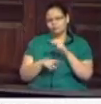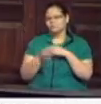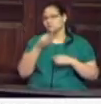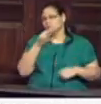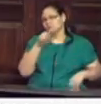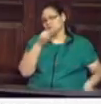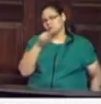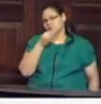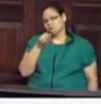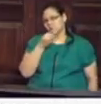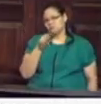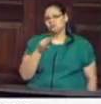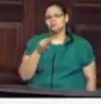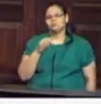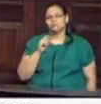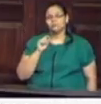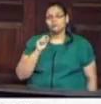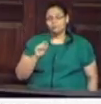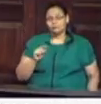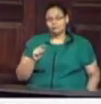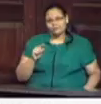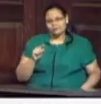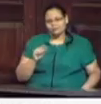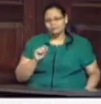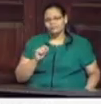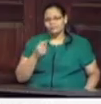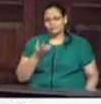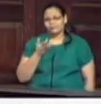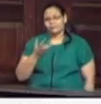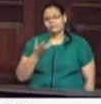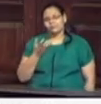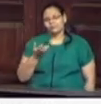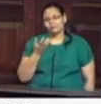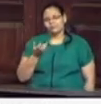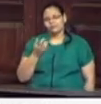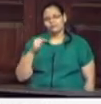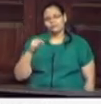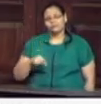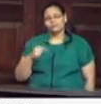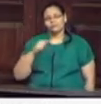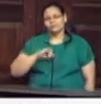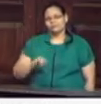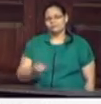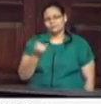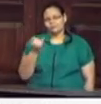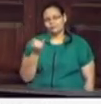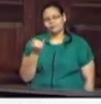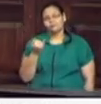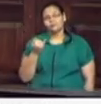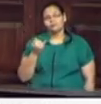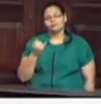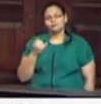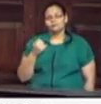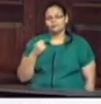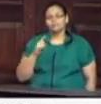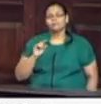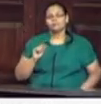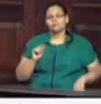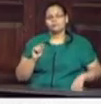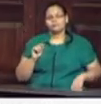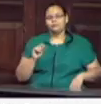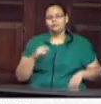temos, principalmente no tocante à política nacional. Quero aqui aproveitar a intervenção de Vossa Excelência para lembrar,